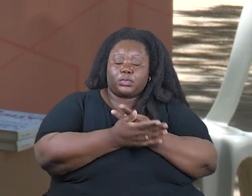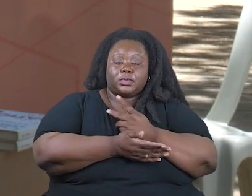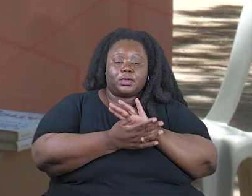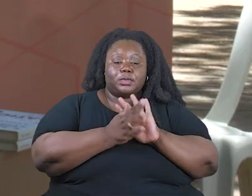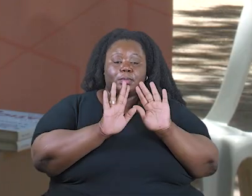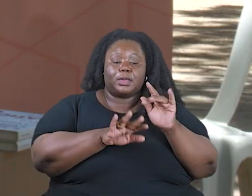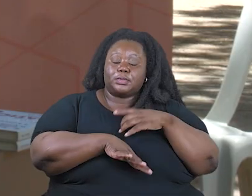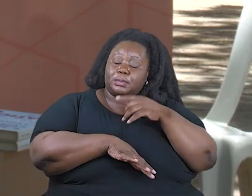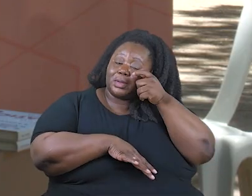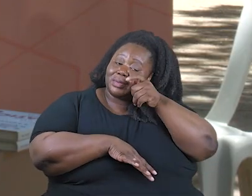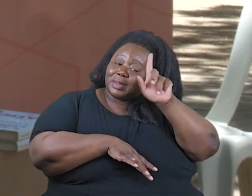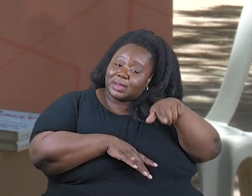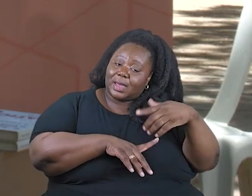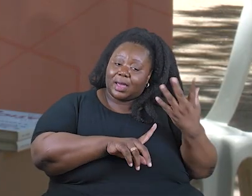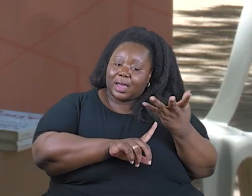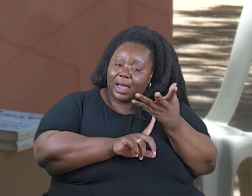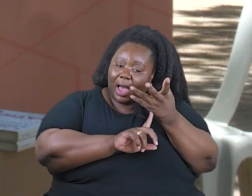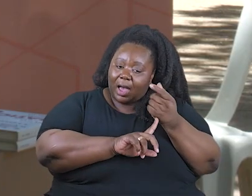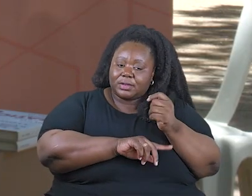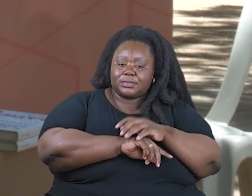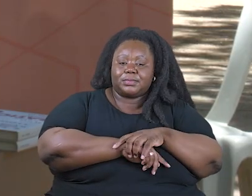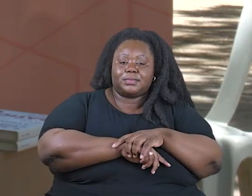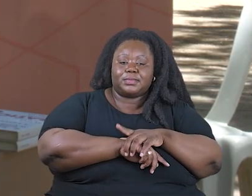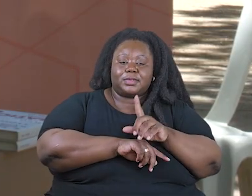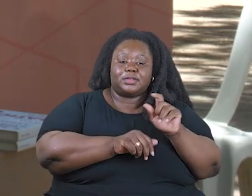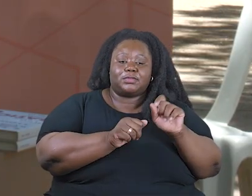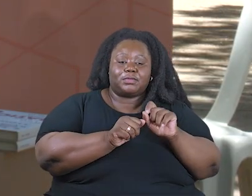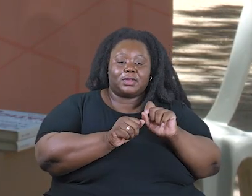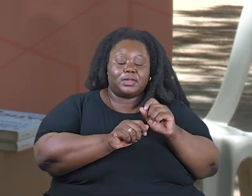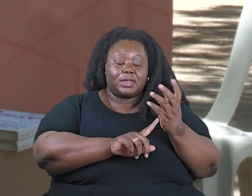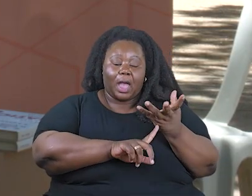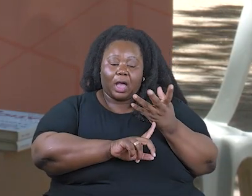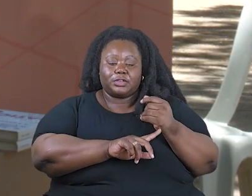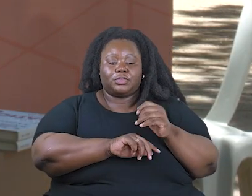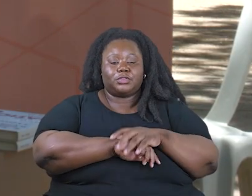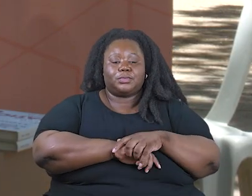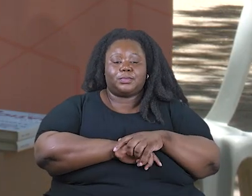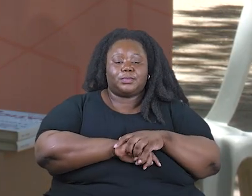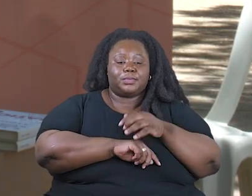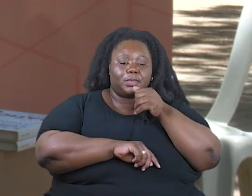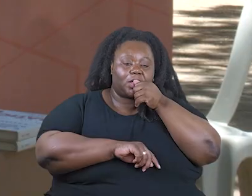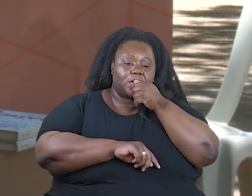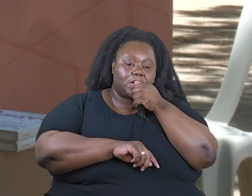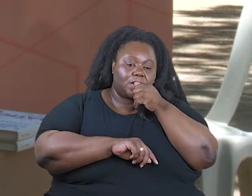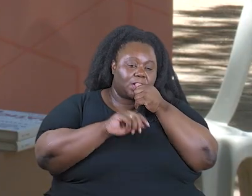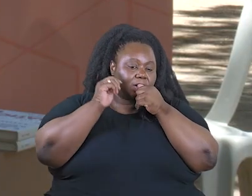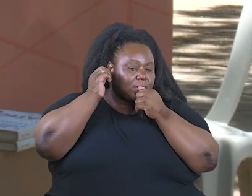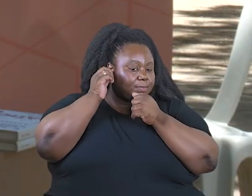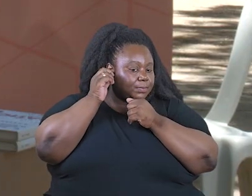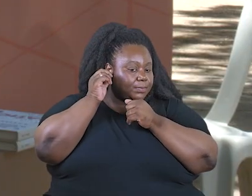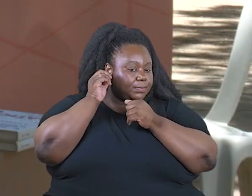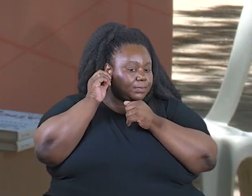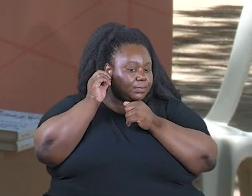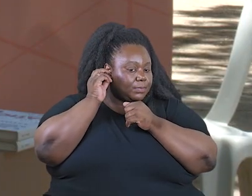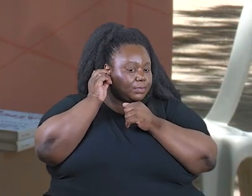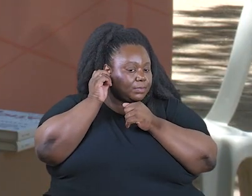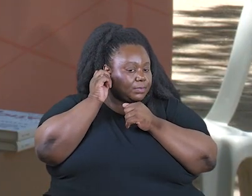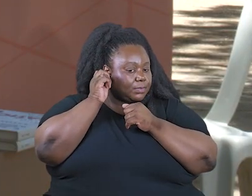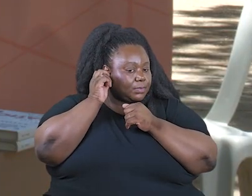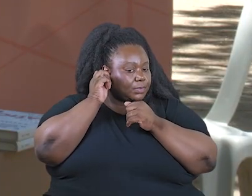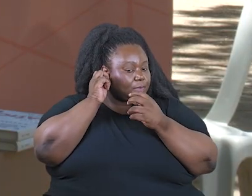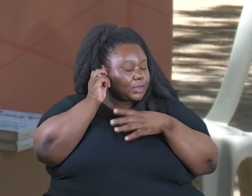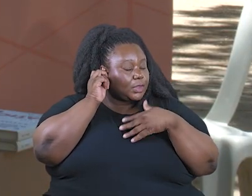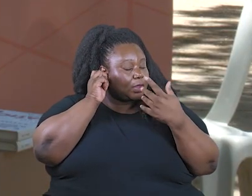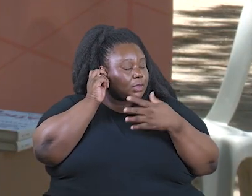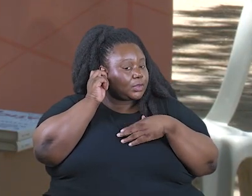funciona. Mas o meu interesse maior é justamente no fazer, né? E aí eu sou dessa